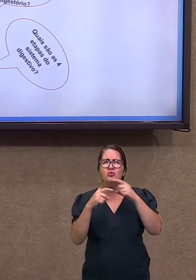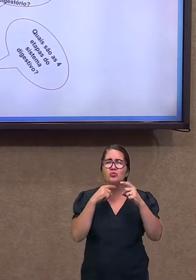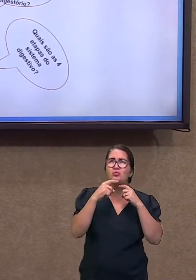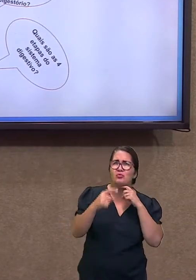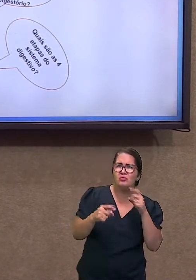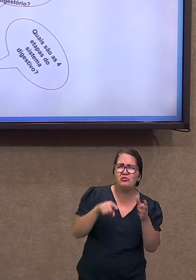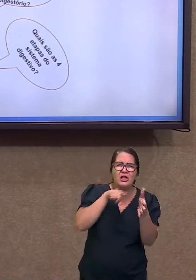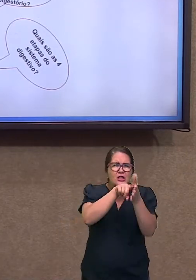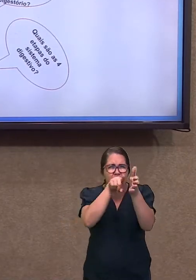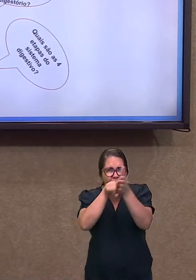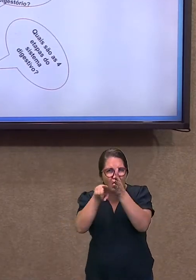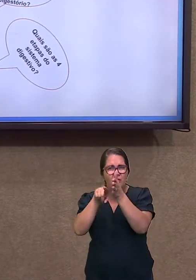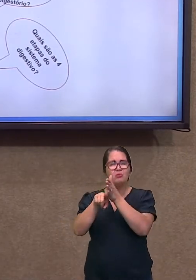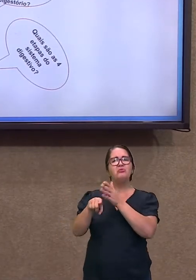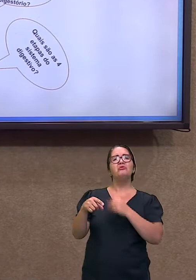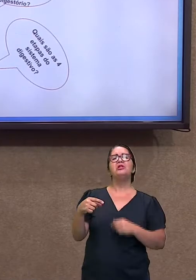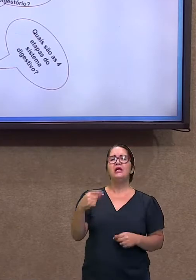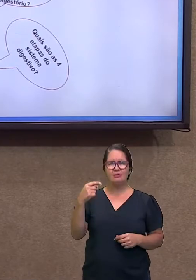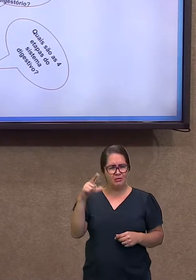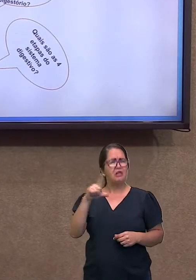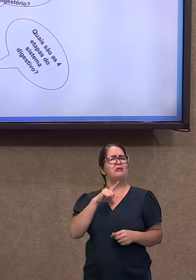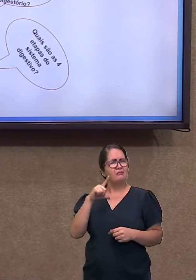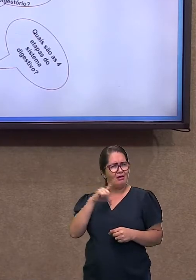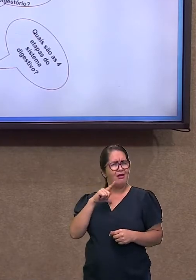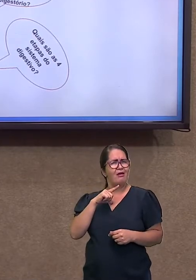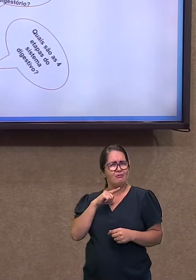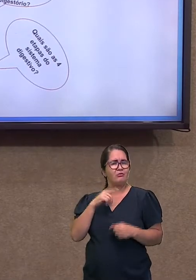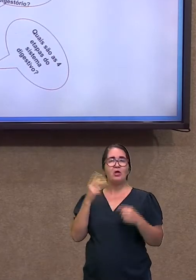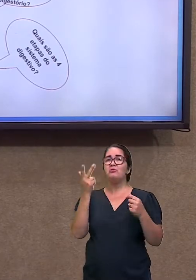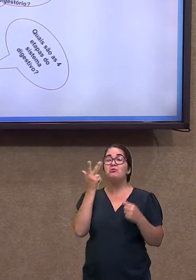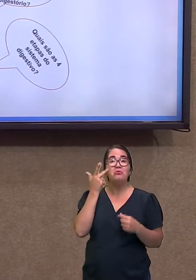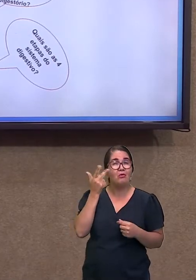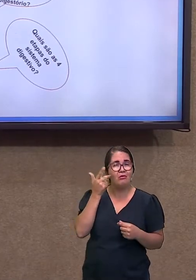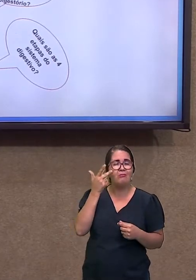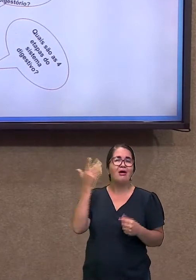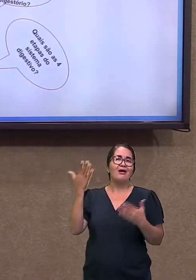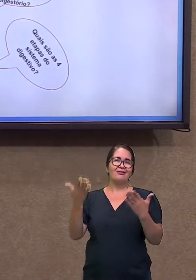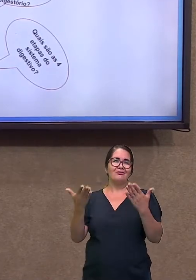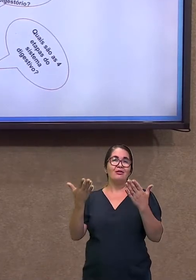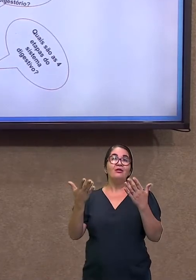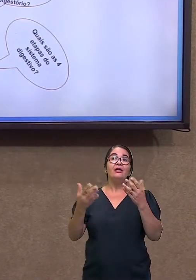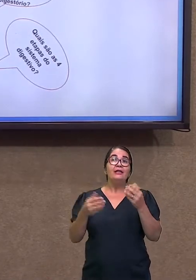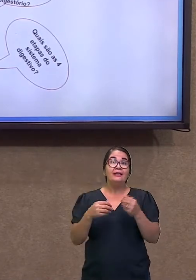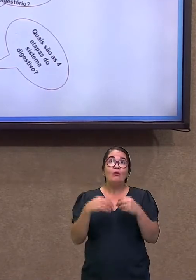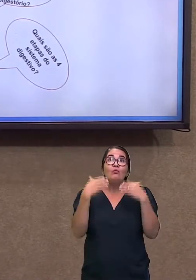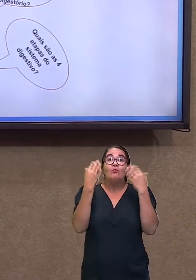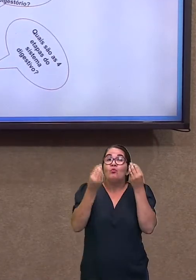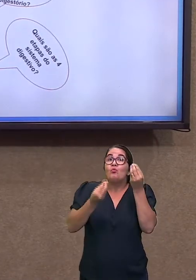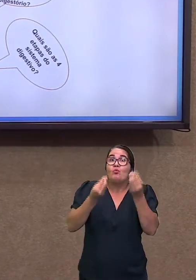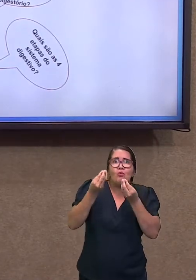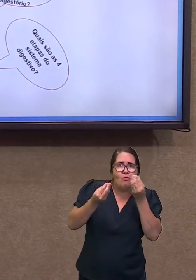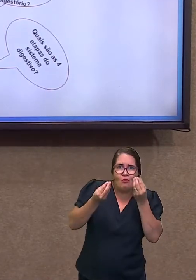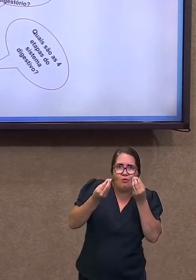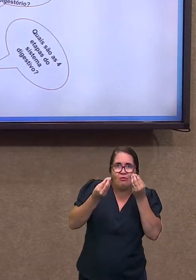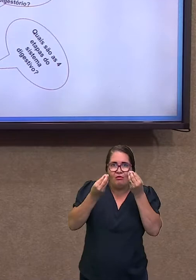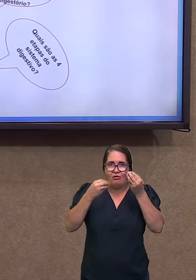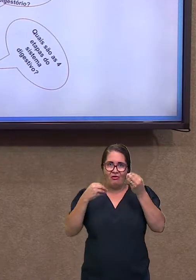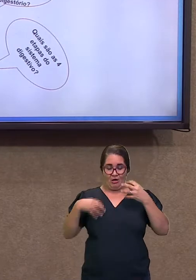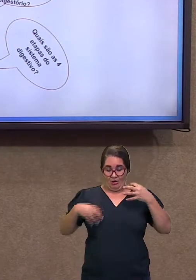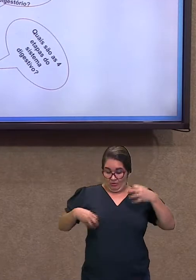ela na cabeça. Qual a função de cada um dos órgãos deste